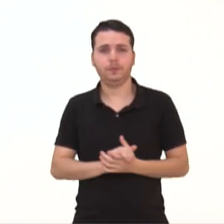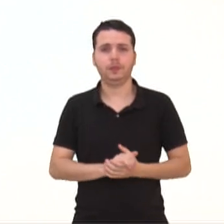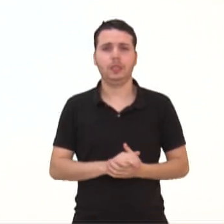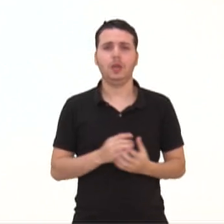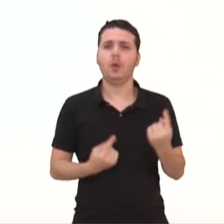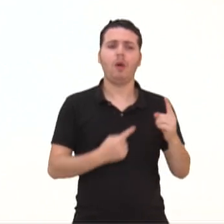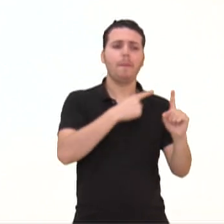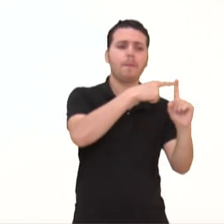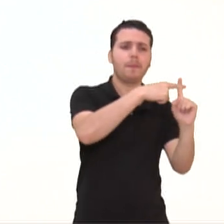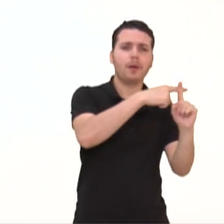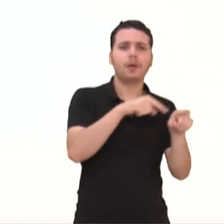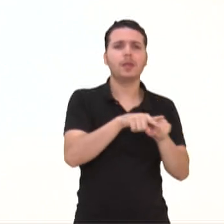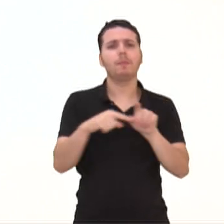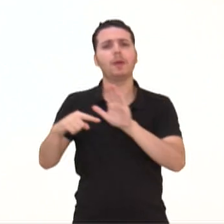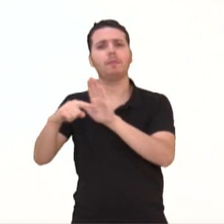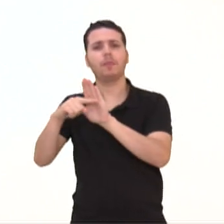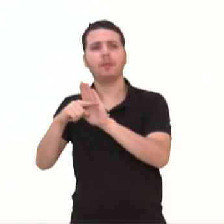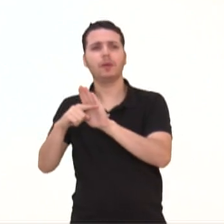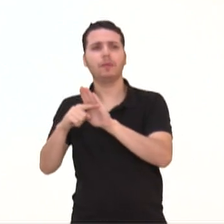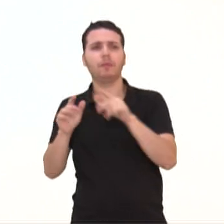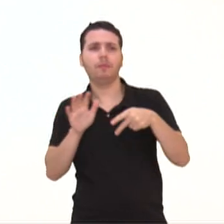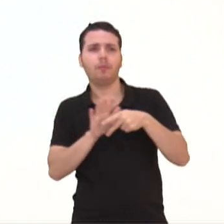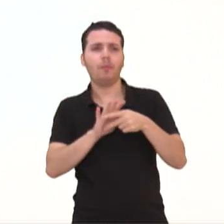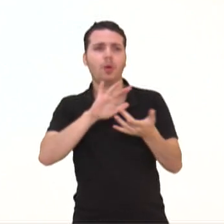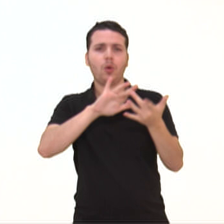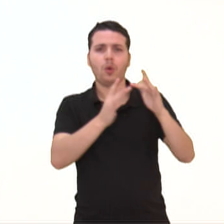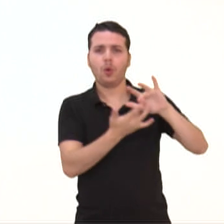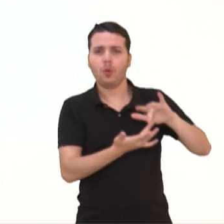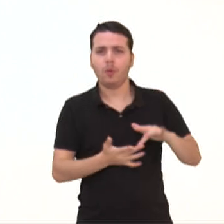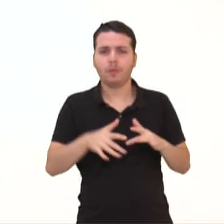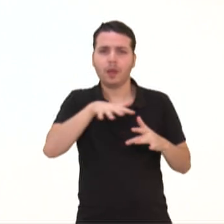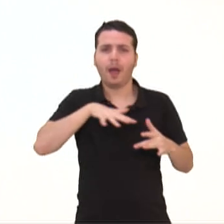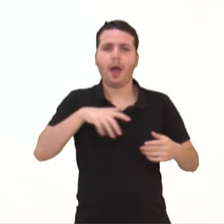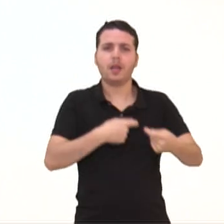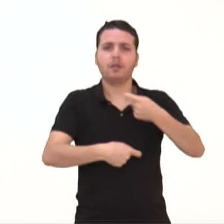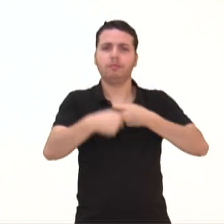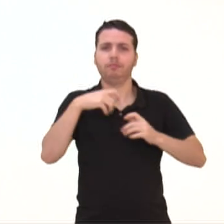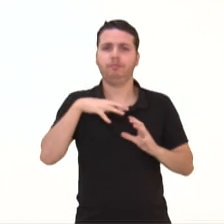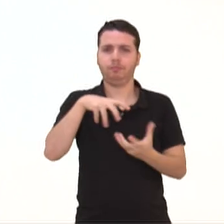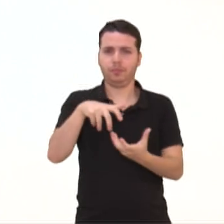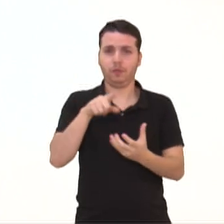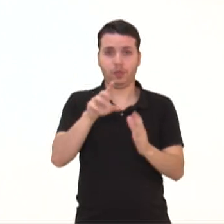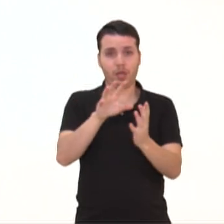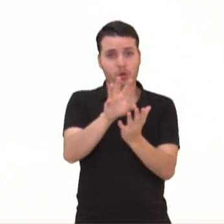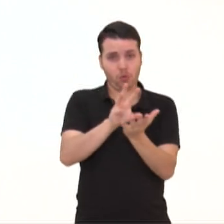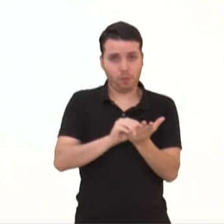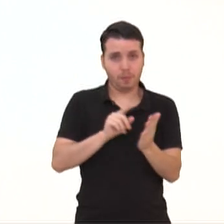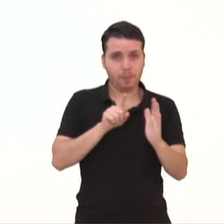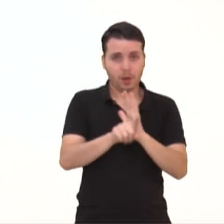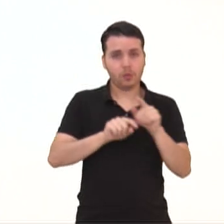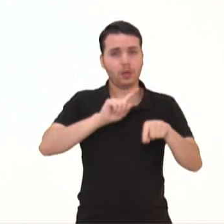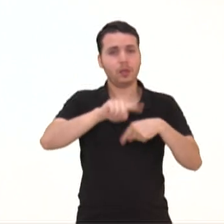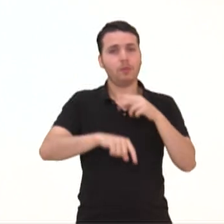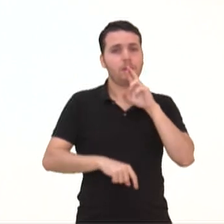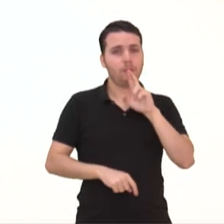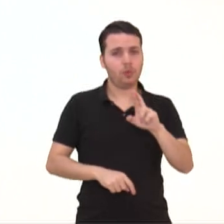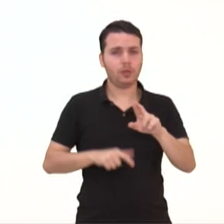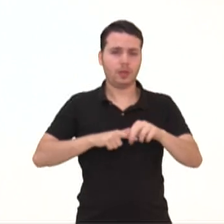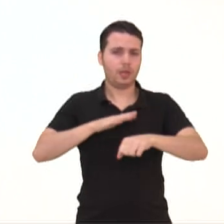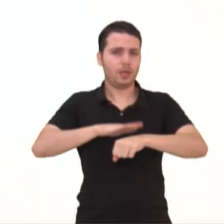da globalização para o comércio mundial? Então, anote aí a pergunta e responda. Você tem um tempo para fazer isso.